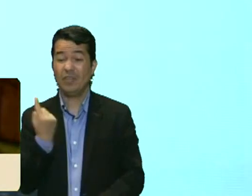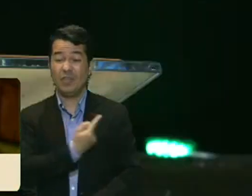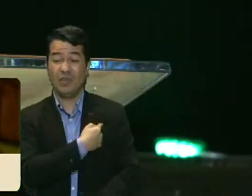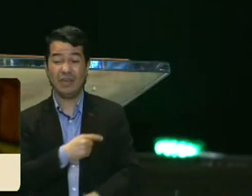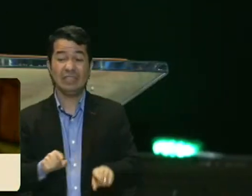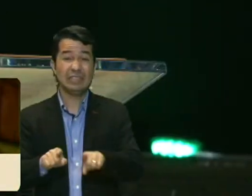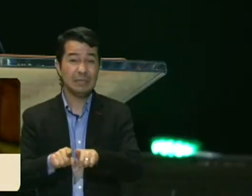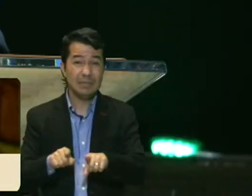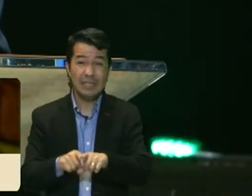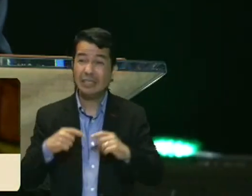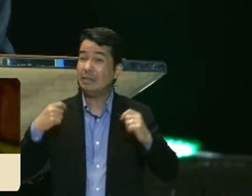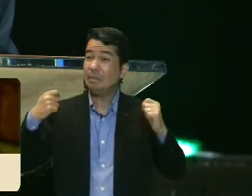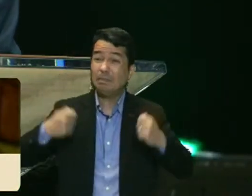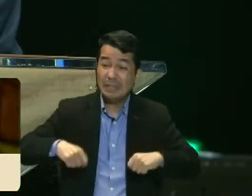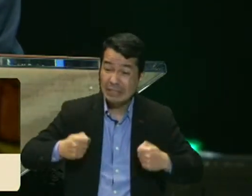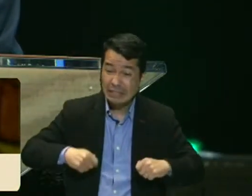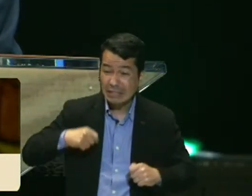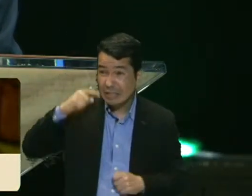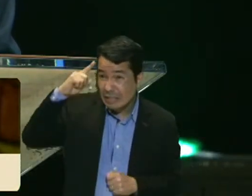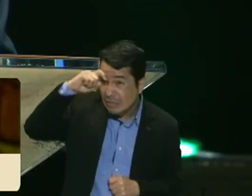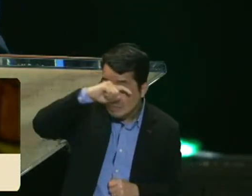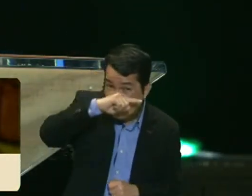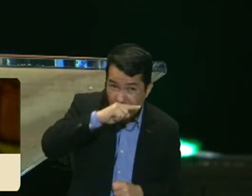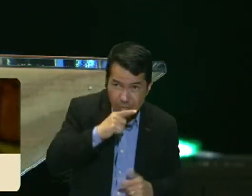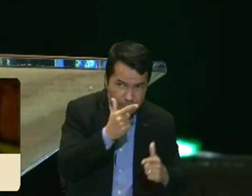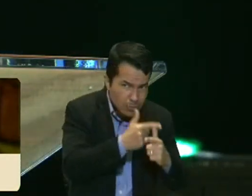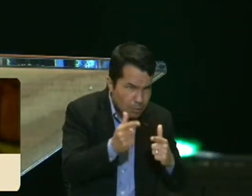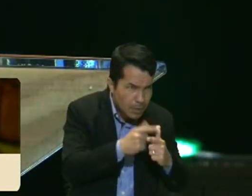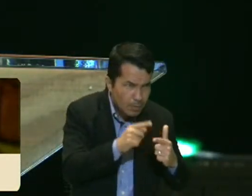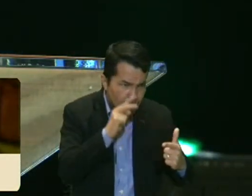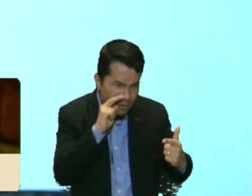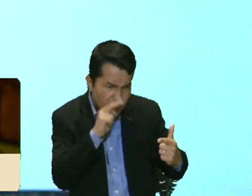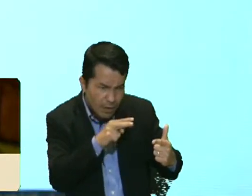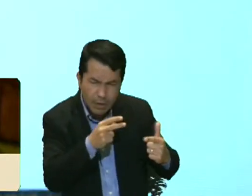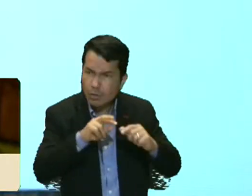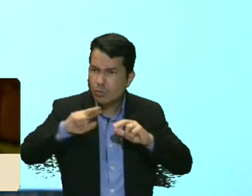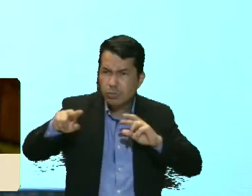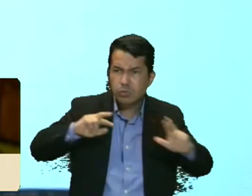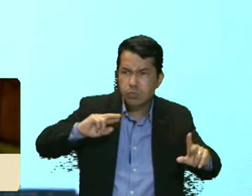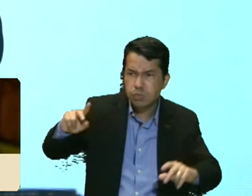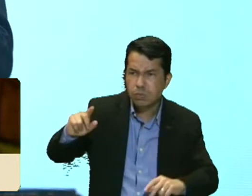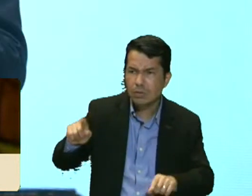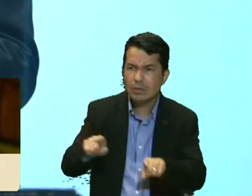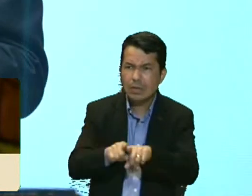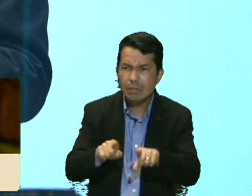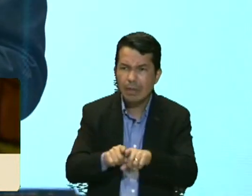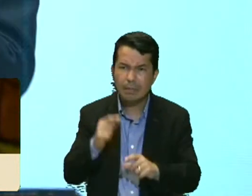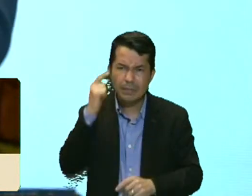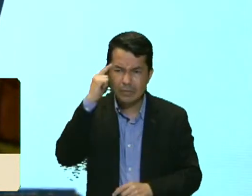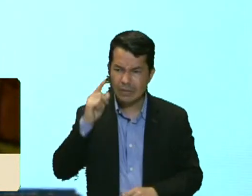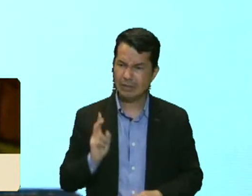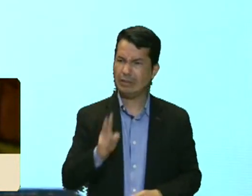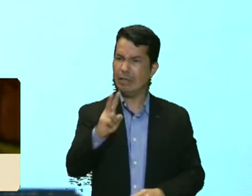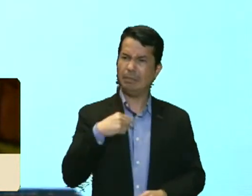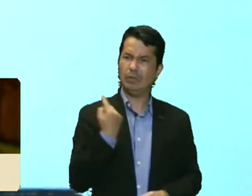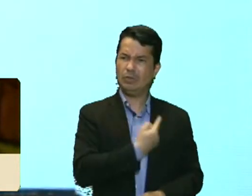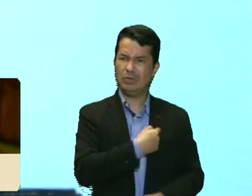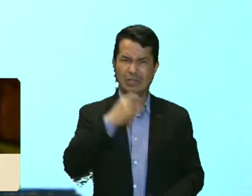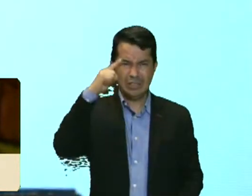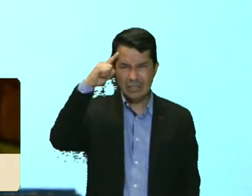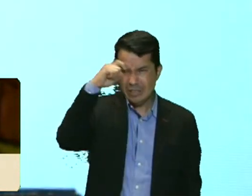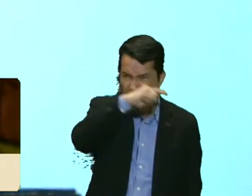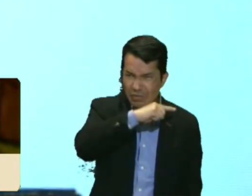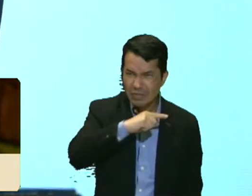Dificuldades não são sinais de derrotas. Todas as vezes que a dificuldade for maior para